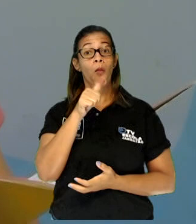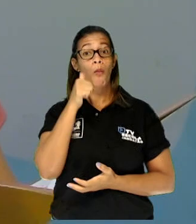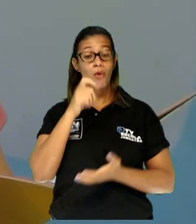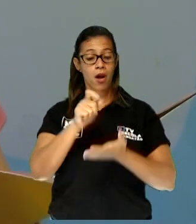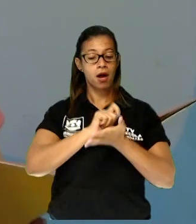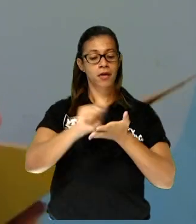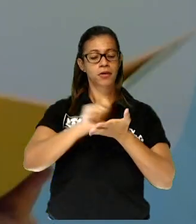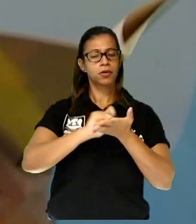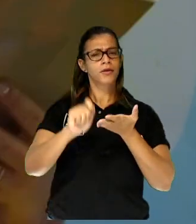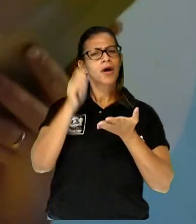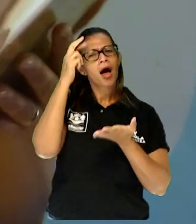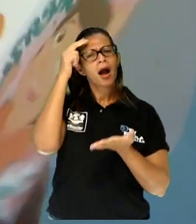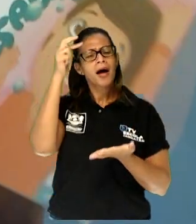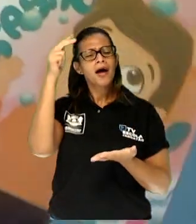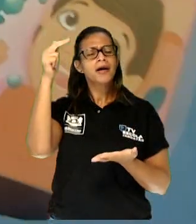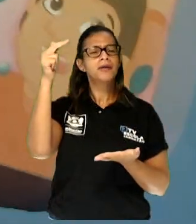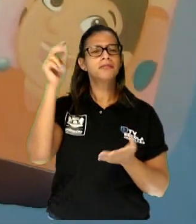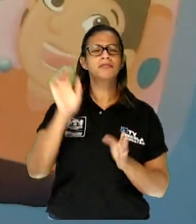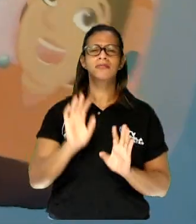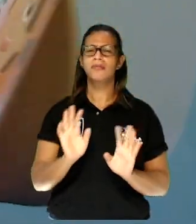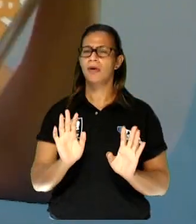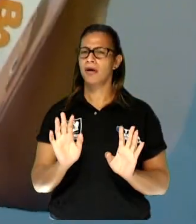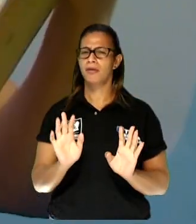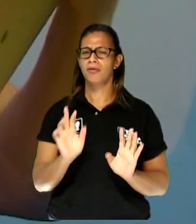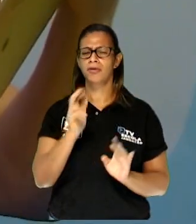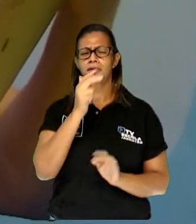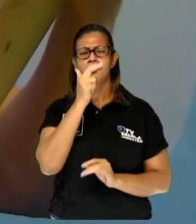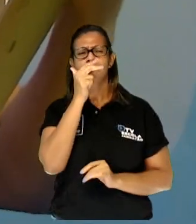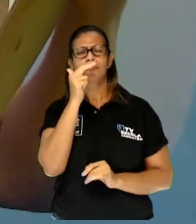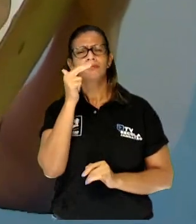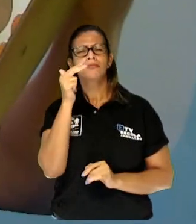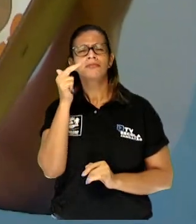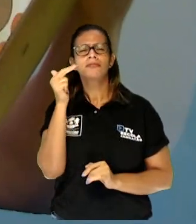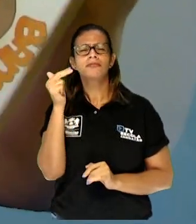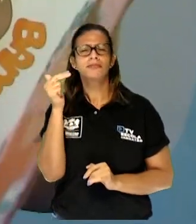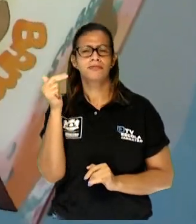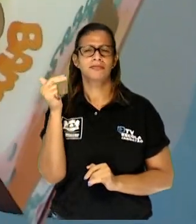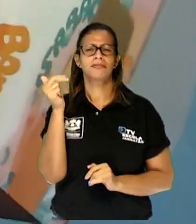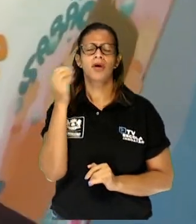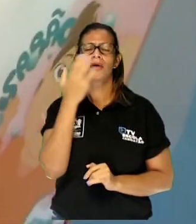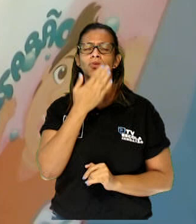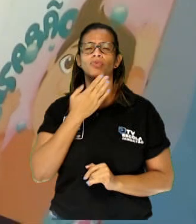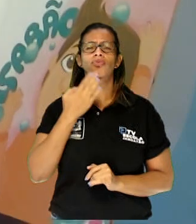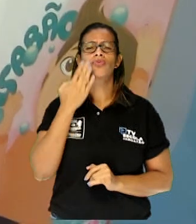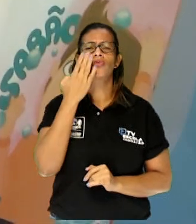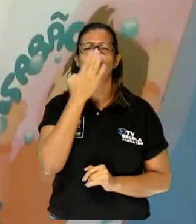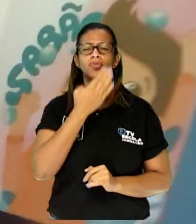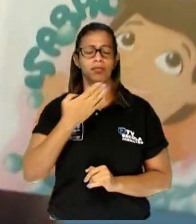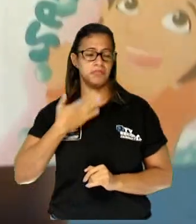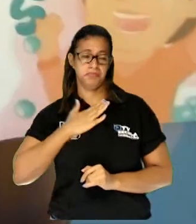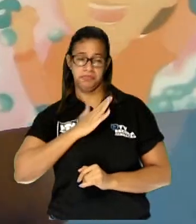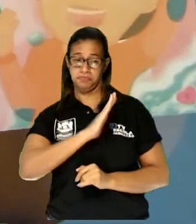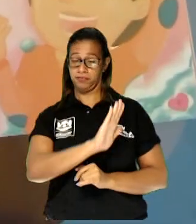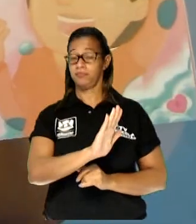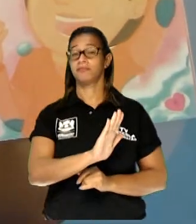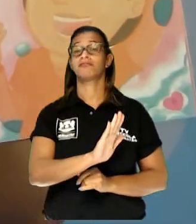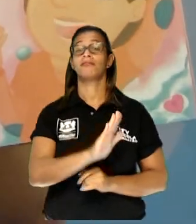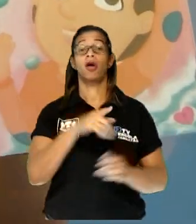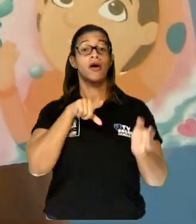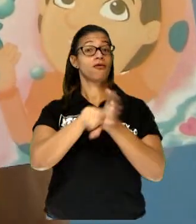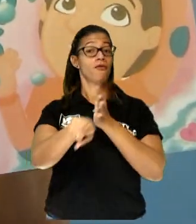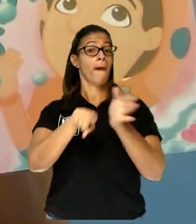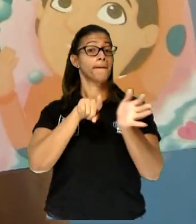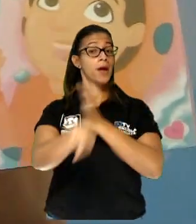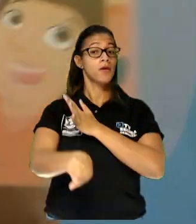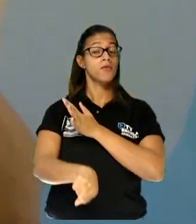imaginou. Não, não é de cheiro tão bom. Banana é um cheiro doce. Banana eu não gosto, não. Eu vou logo é